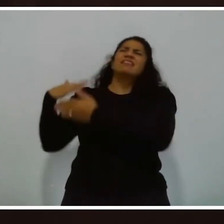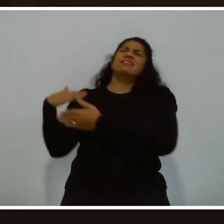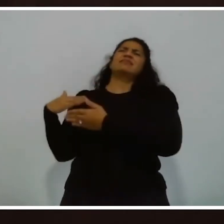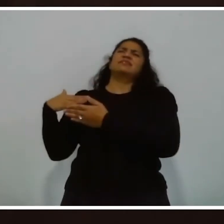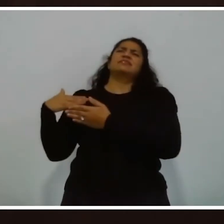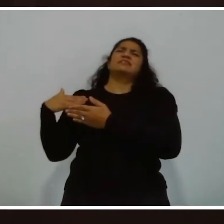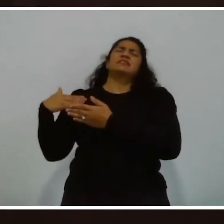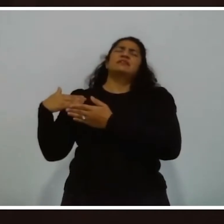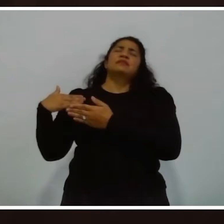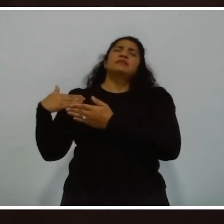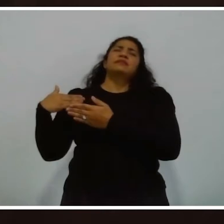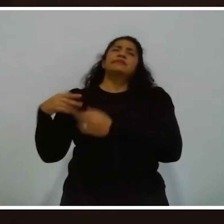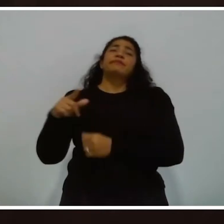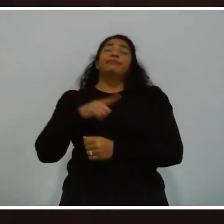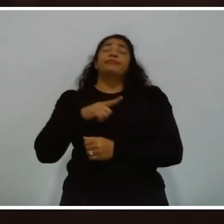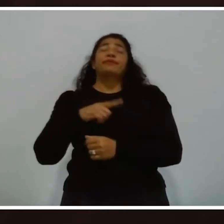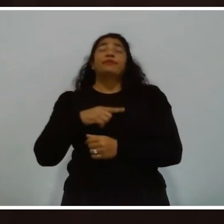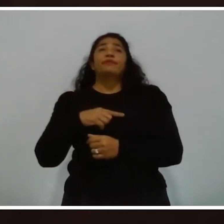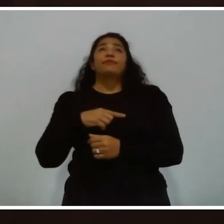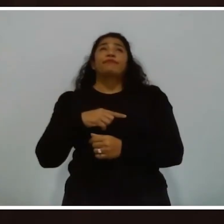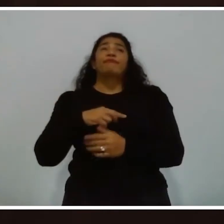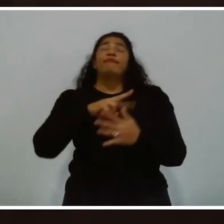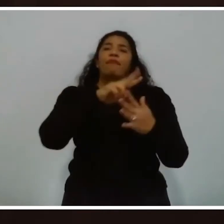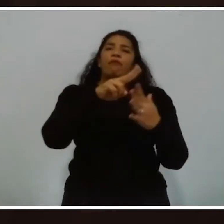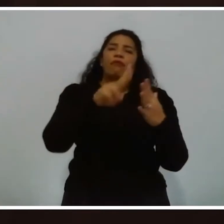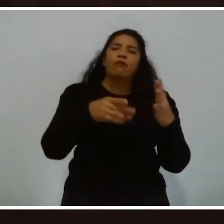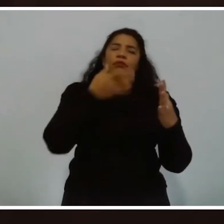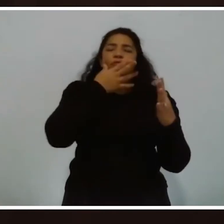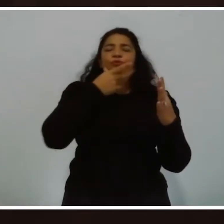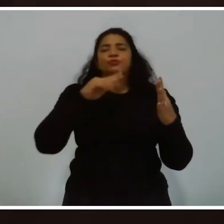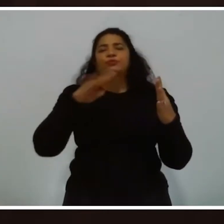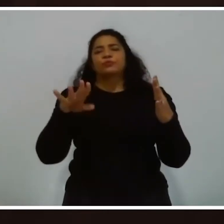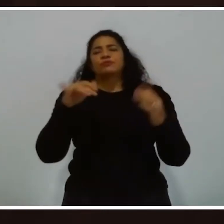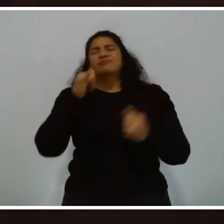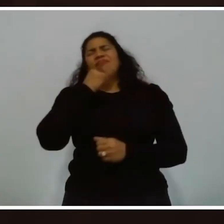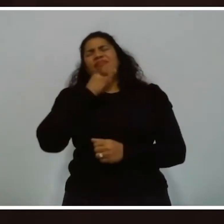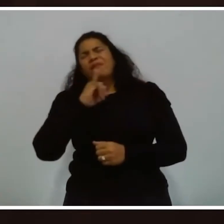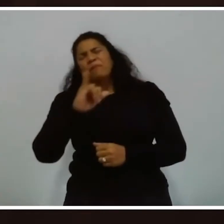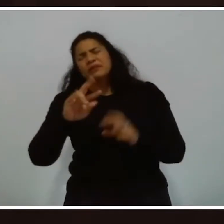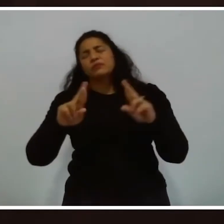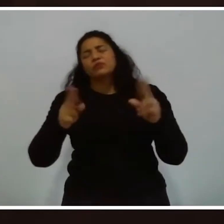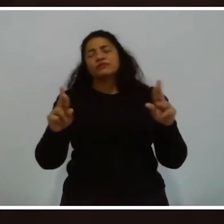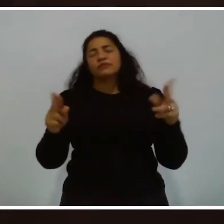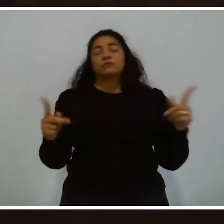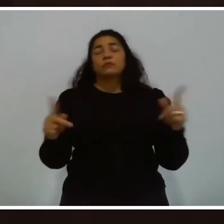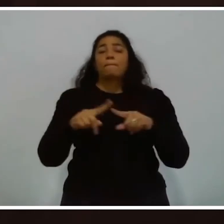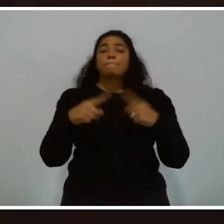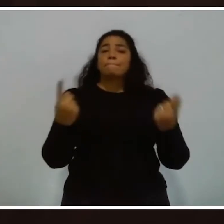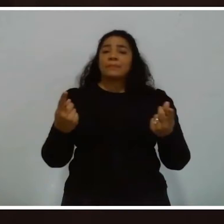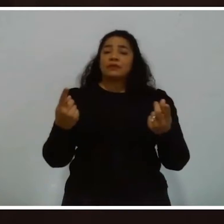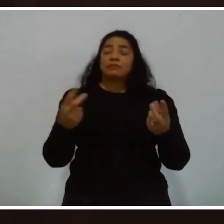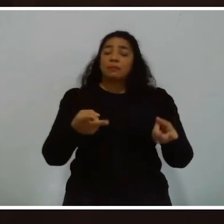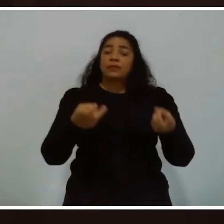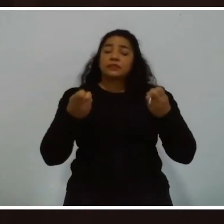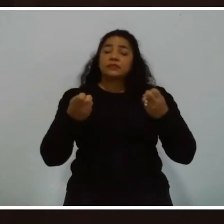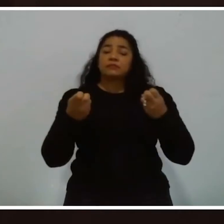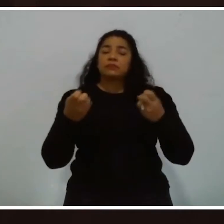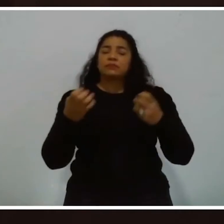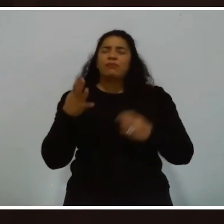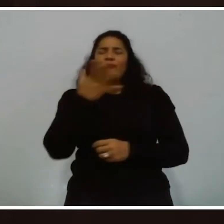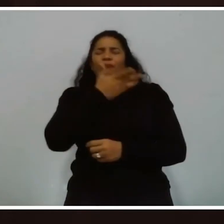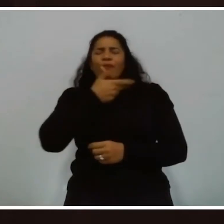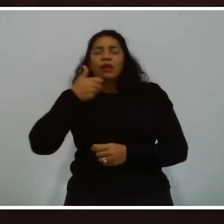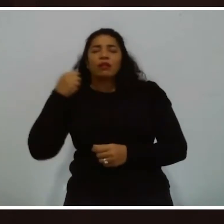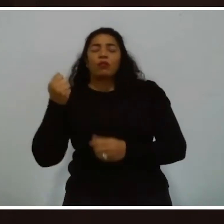de melancia, exemplo de laranja, exemplo disso, aquilo, mas eu acho que a melhor ilustração é o próprio Deus quem dá, aqui na Bíblia,